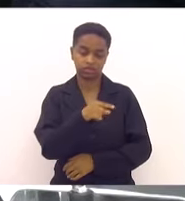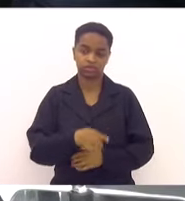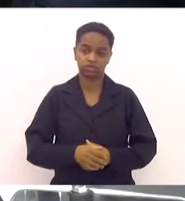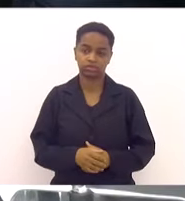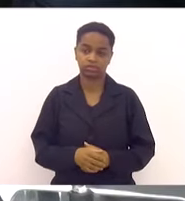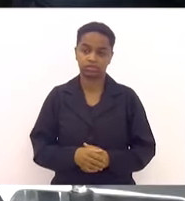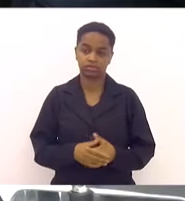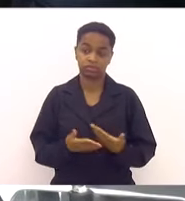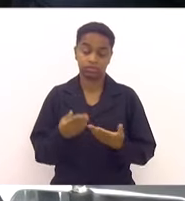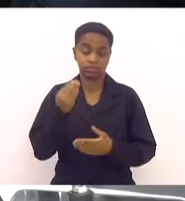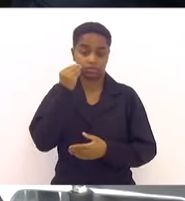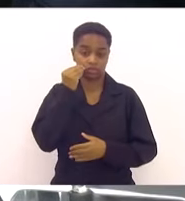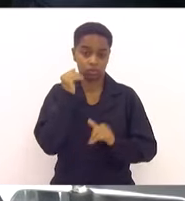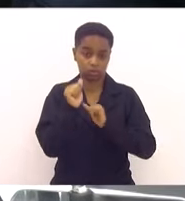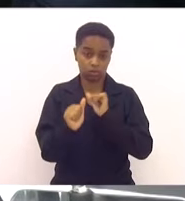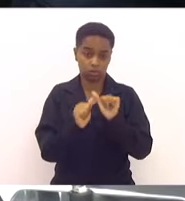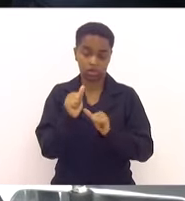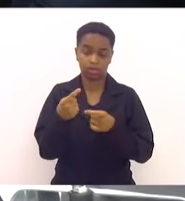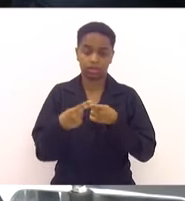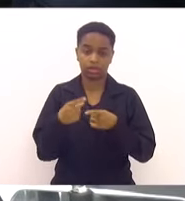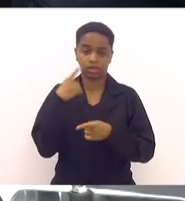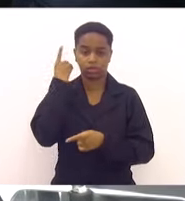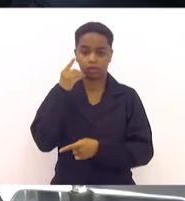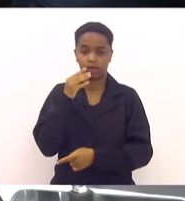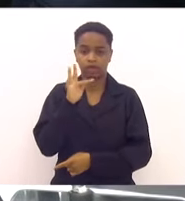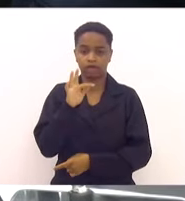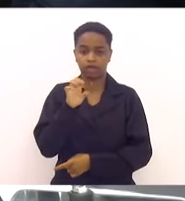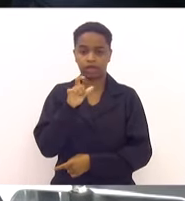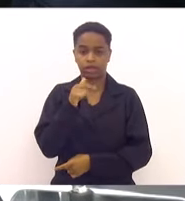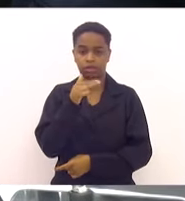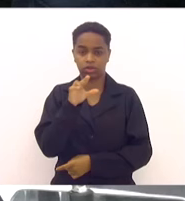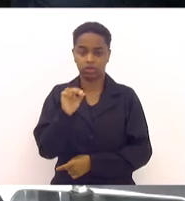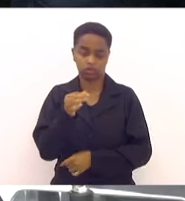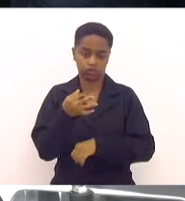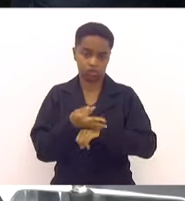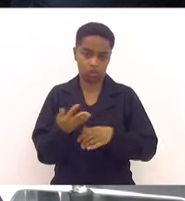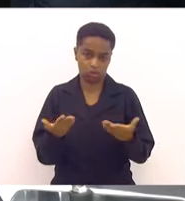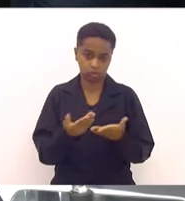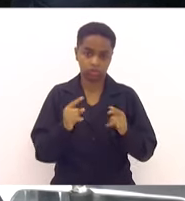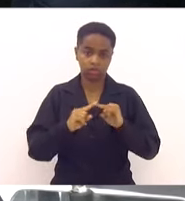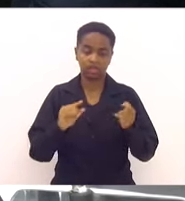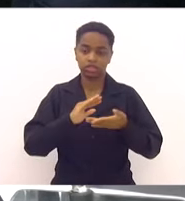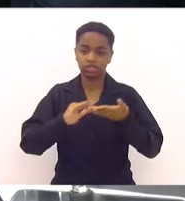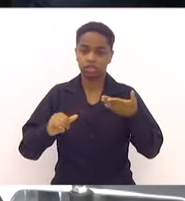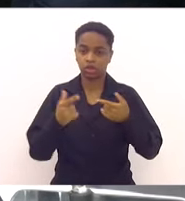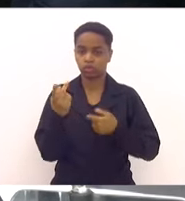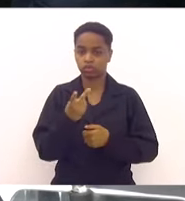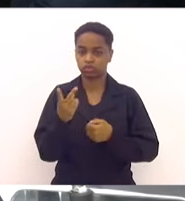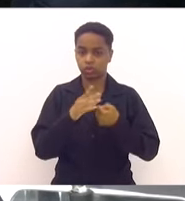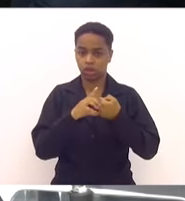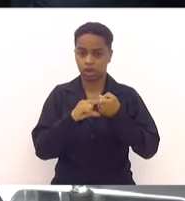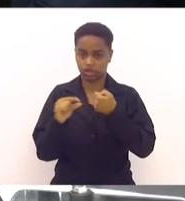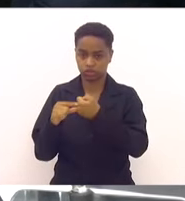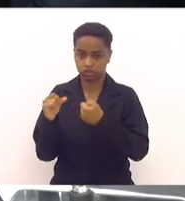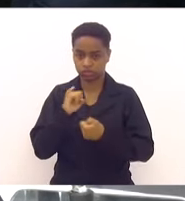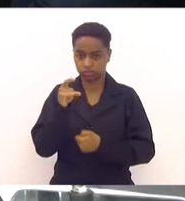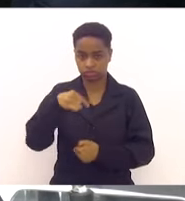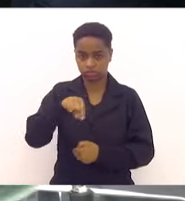se faz a alteração, o deputado Felipe não está aqui, mas suprimir ambos os artigos, se Vossa Excelência